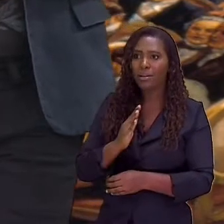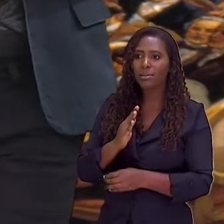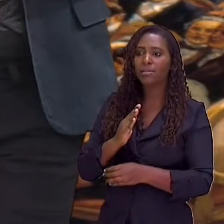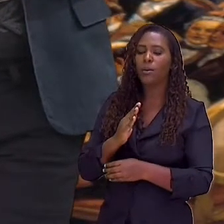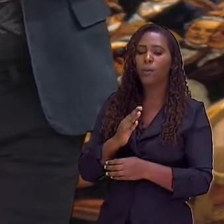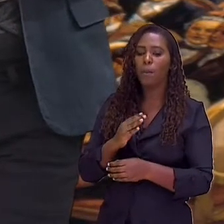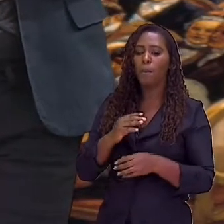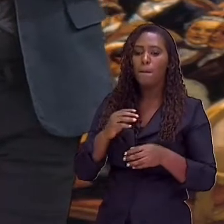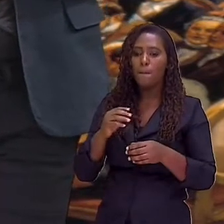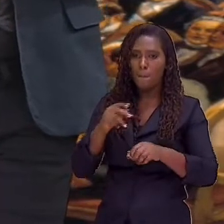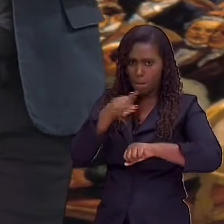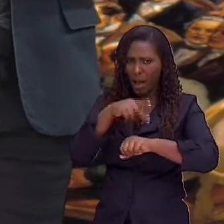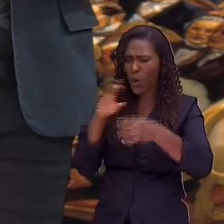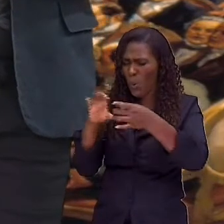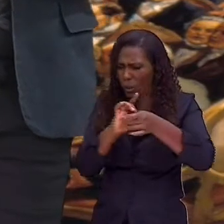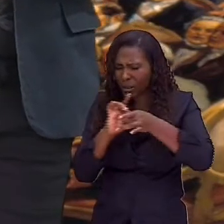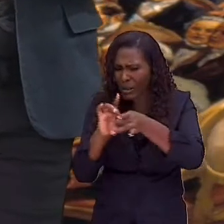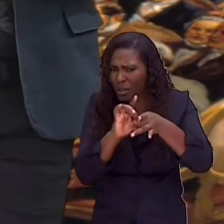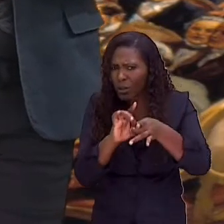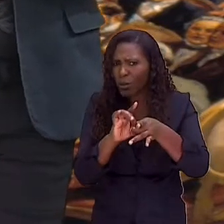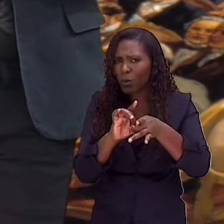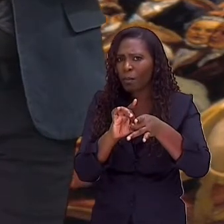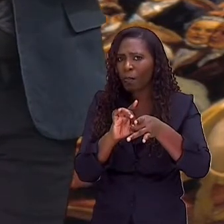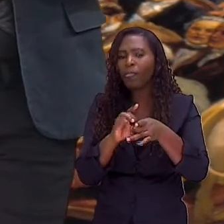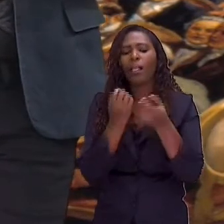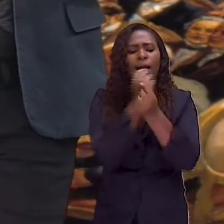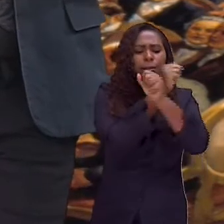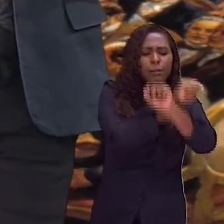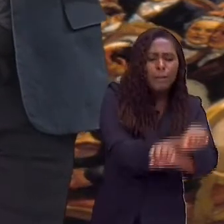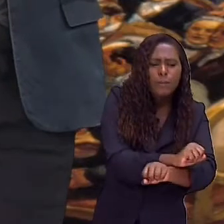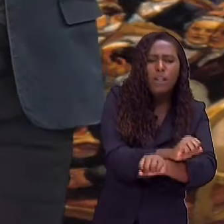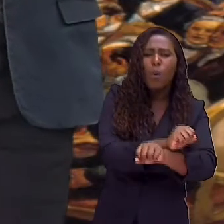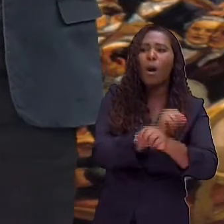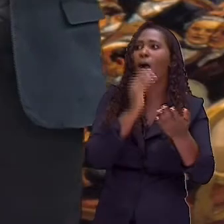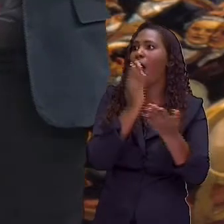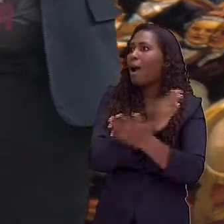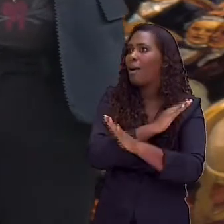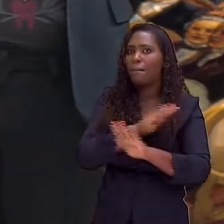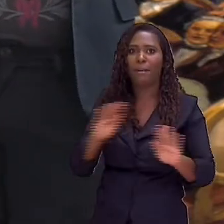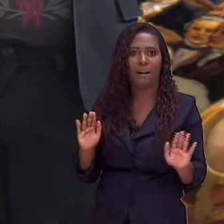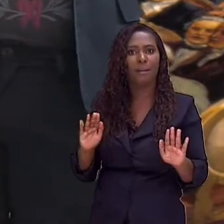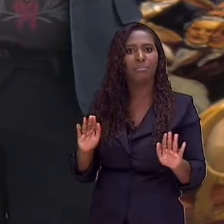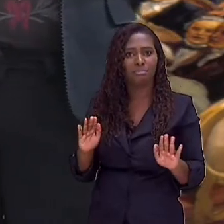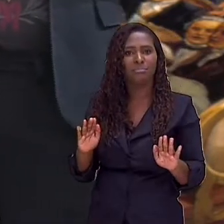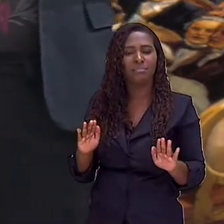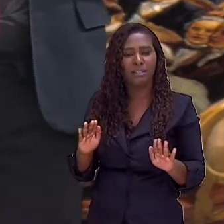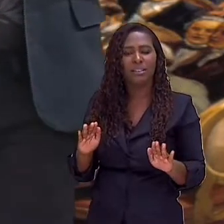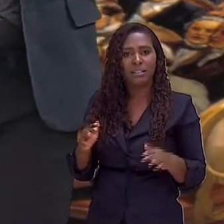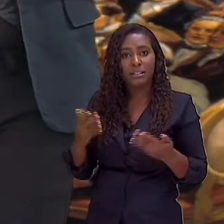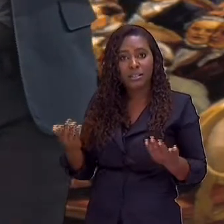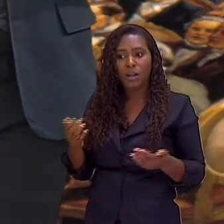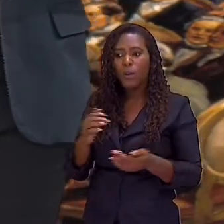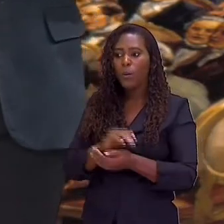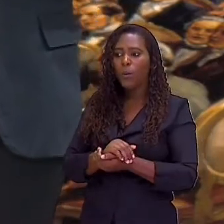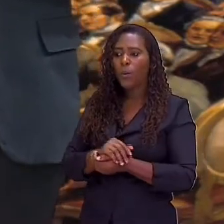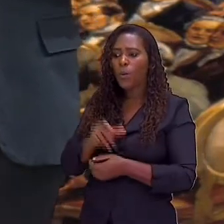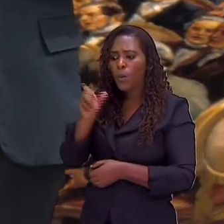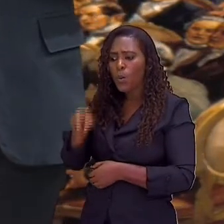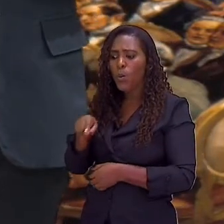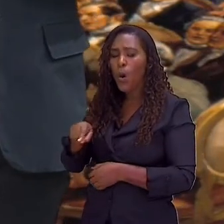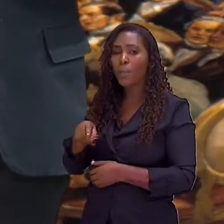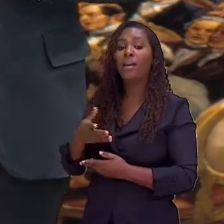de escravizados e a escravidão. Então, já era plano da monarquia de Dom Pedro abolir a escravidão no